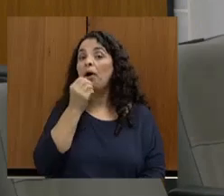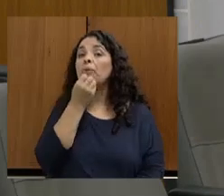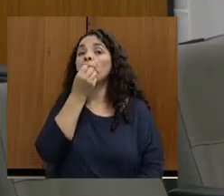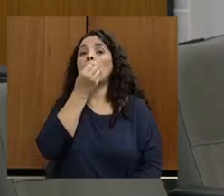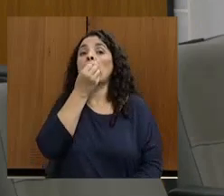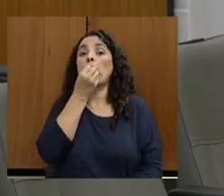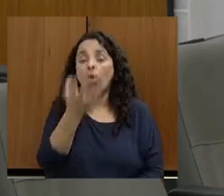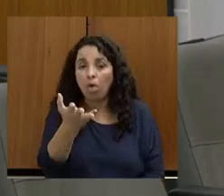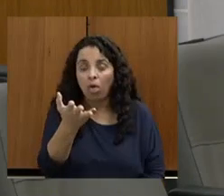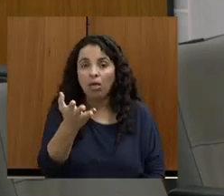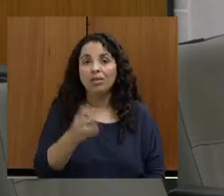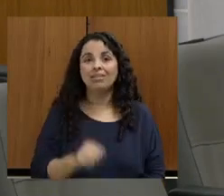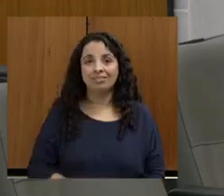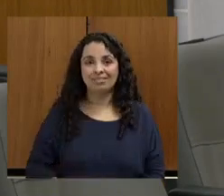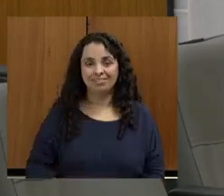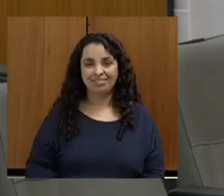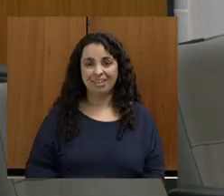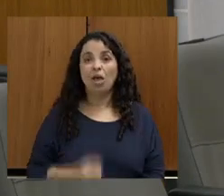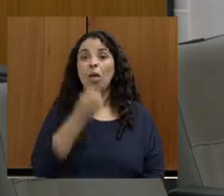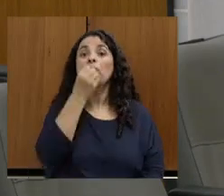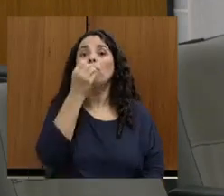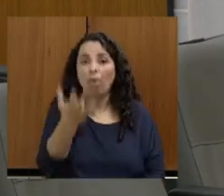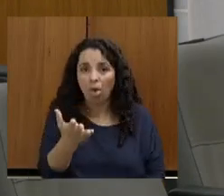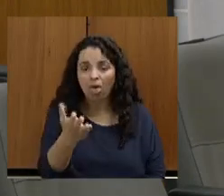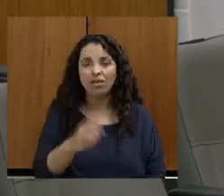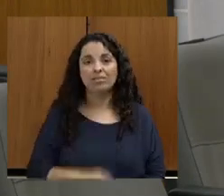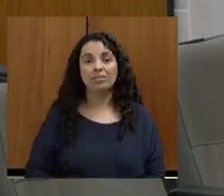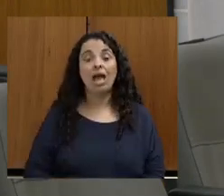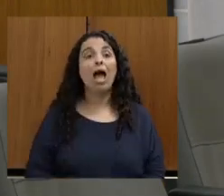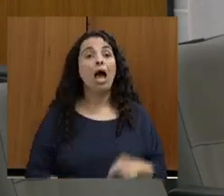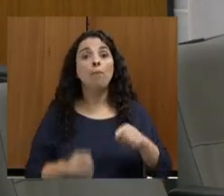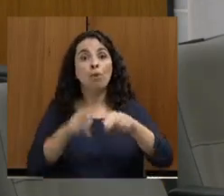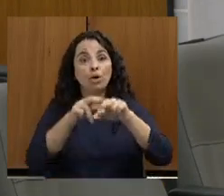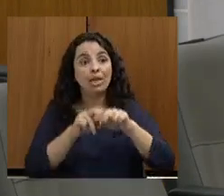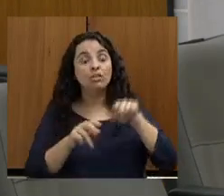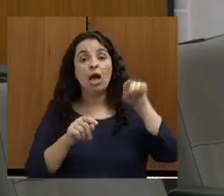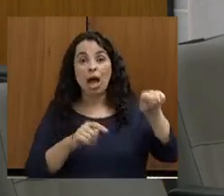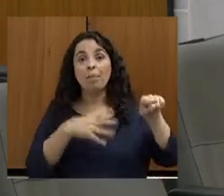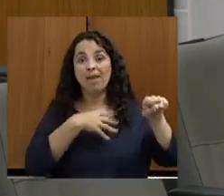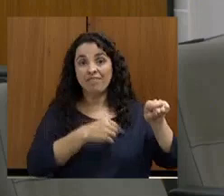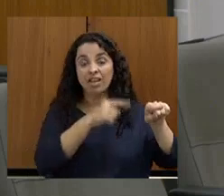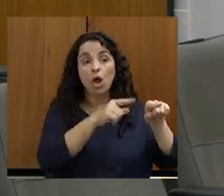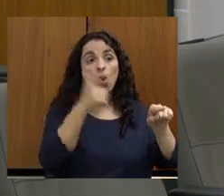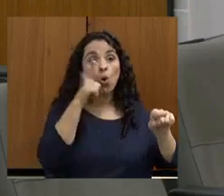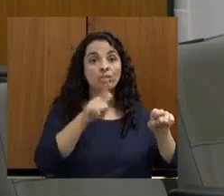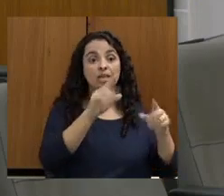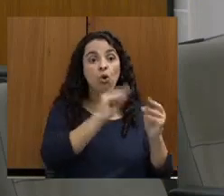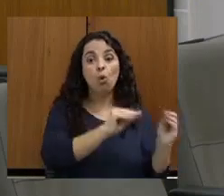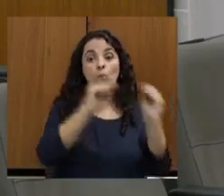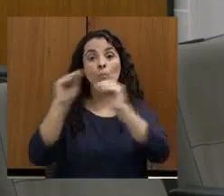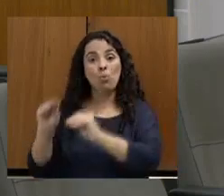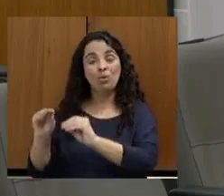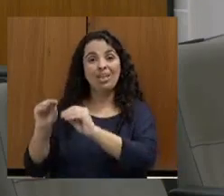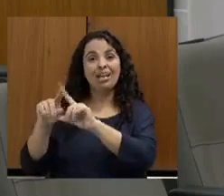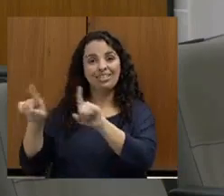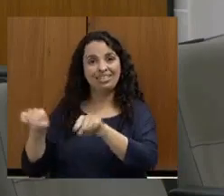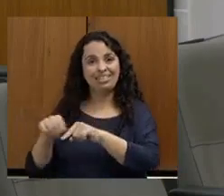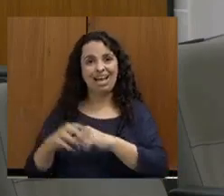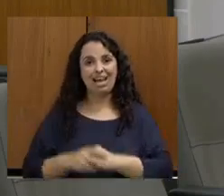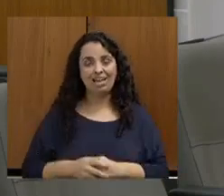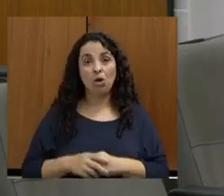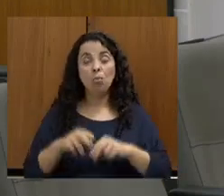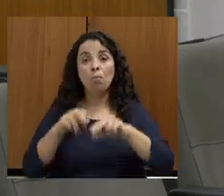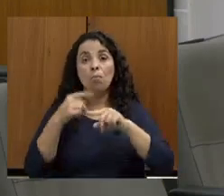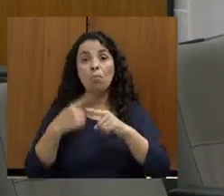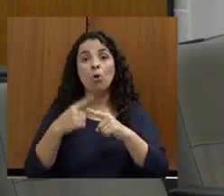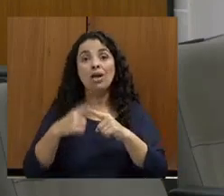que a minha filha conseguiu trocar de sala, porque eu assisti quando o Diva chegou, pegando